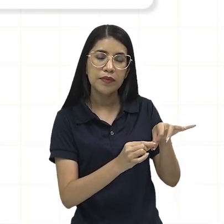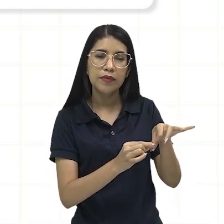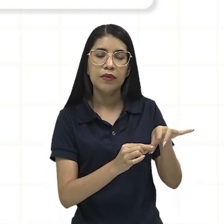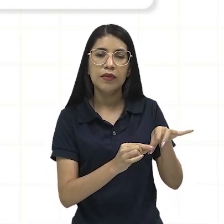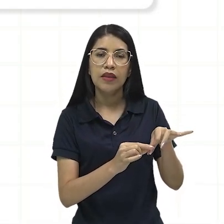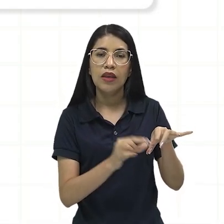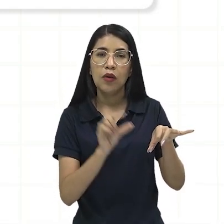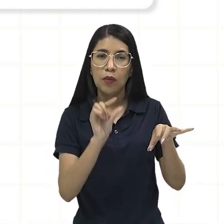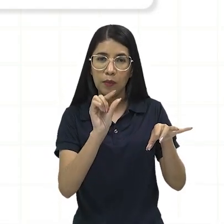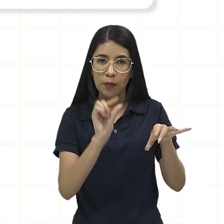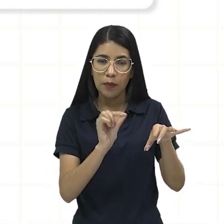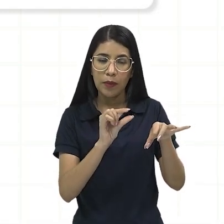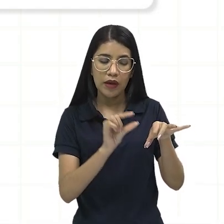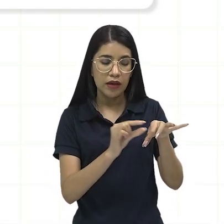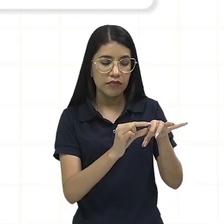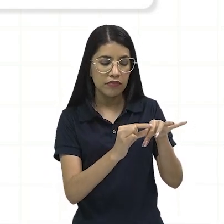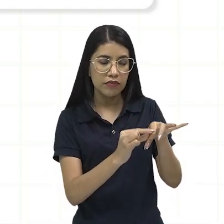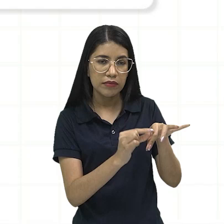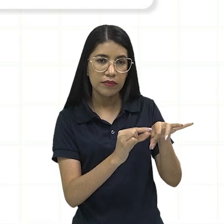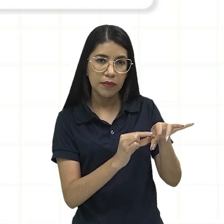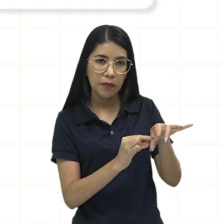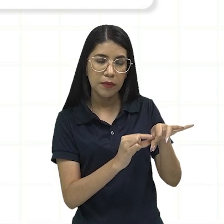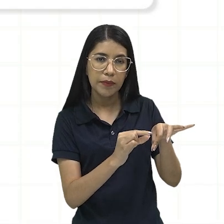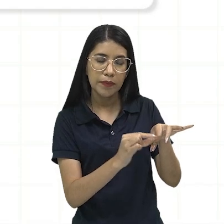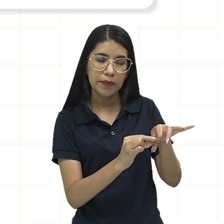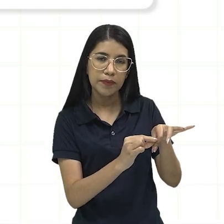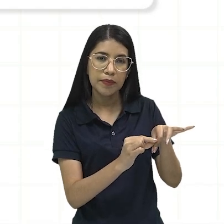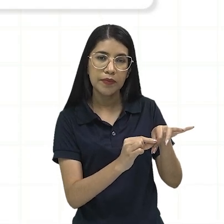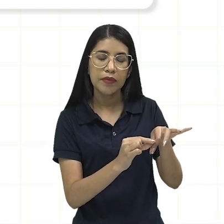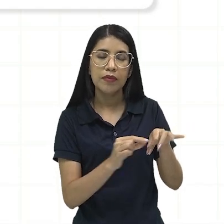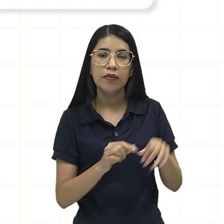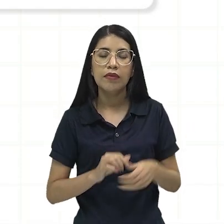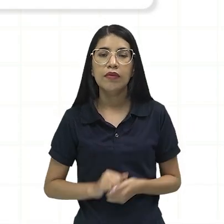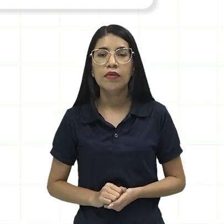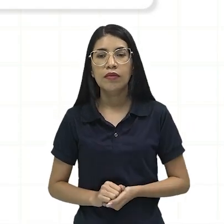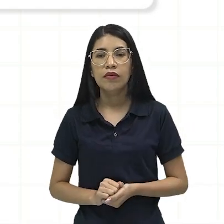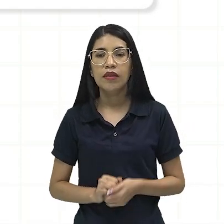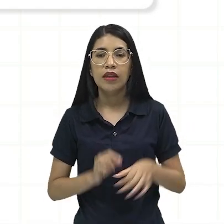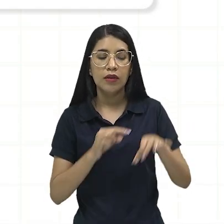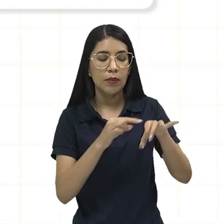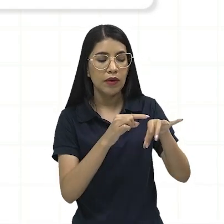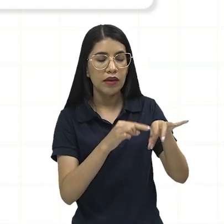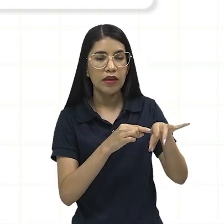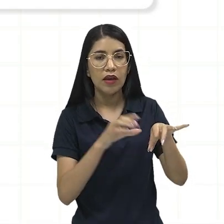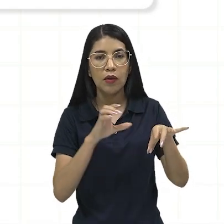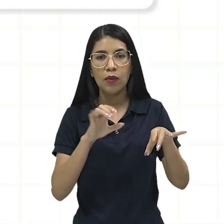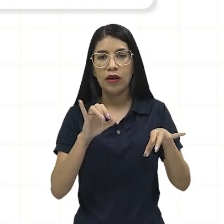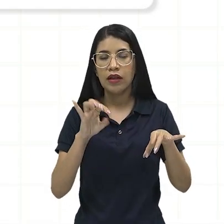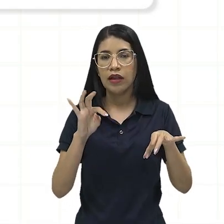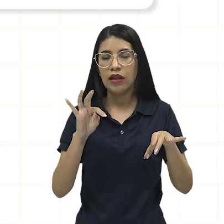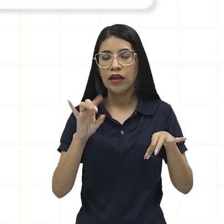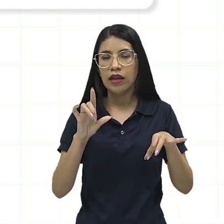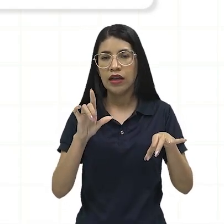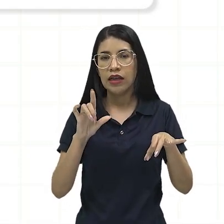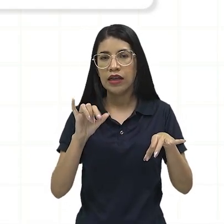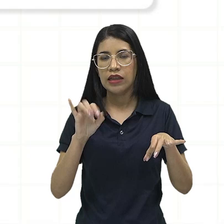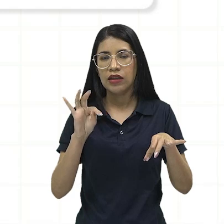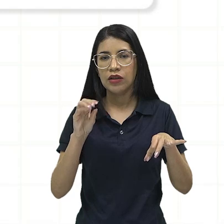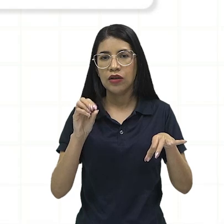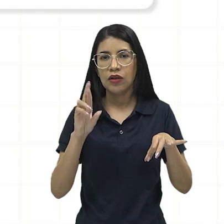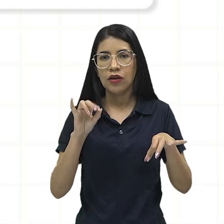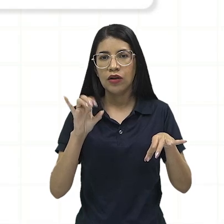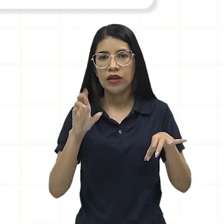as regiões menores, tá? Temos aí uma região do clitóris que é parecida com a glande do